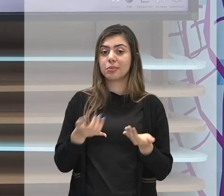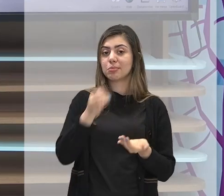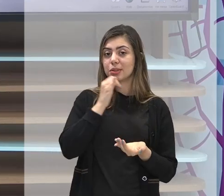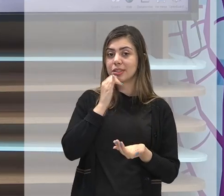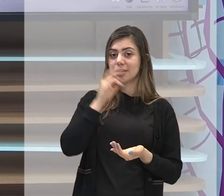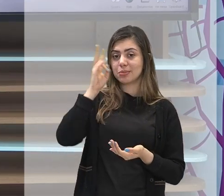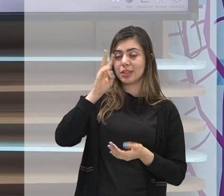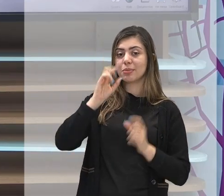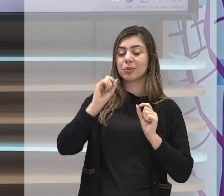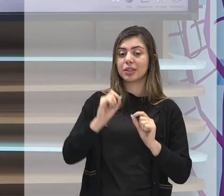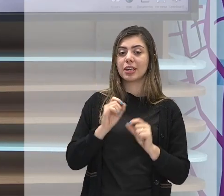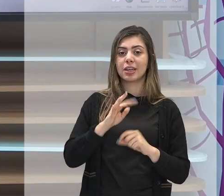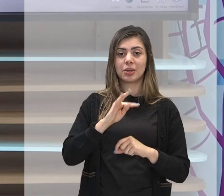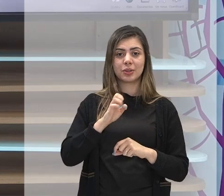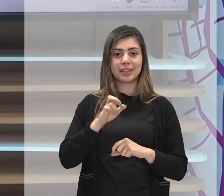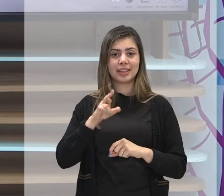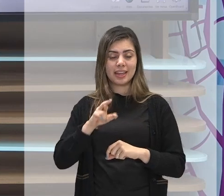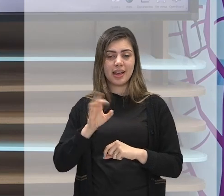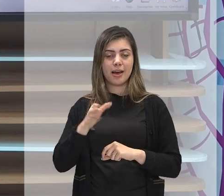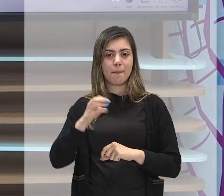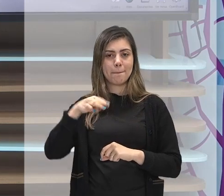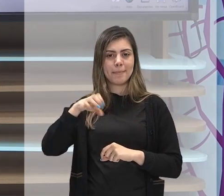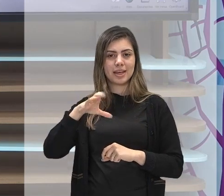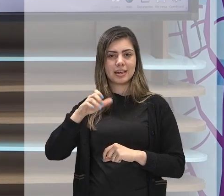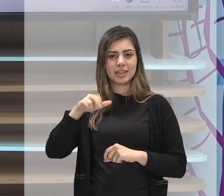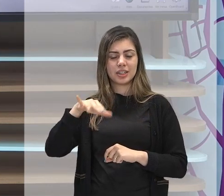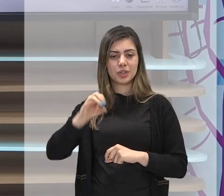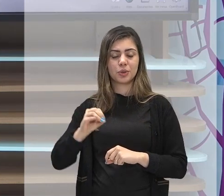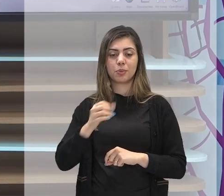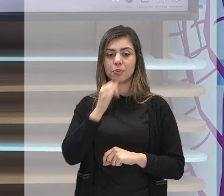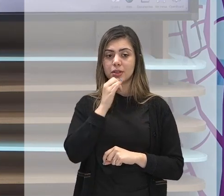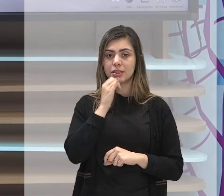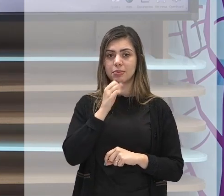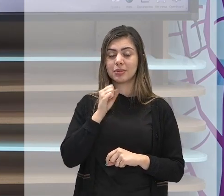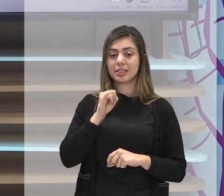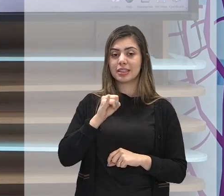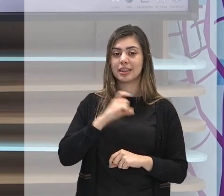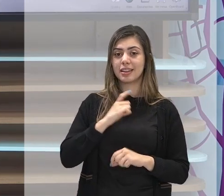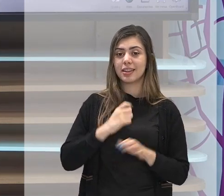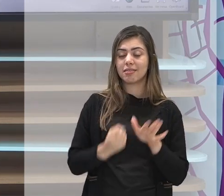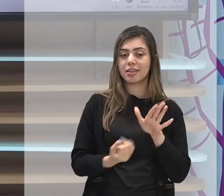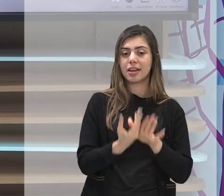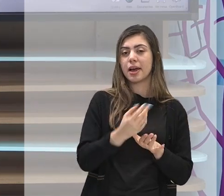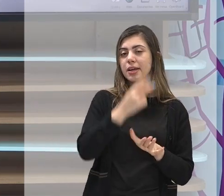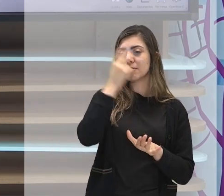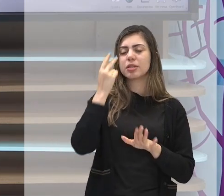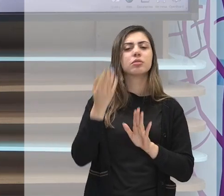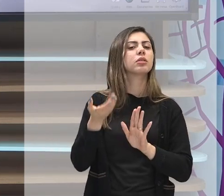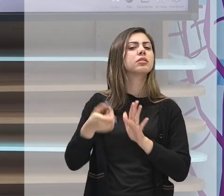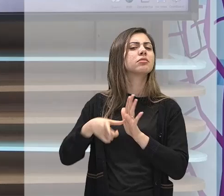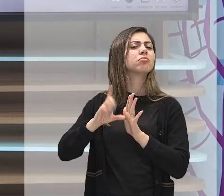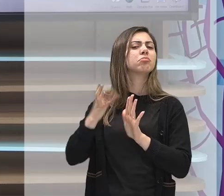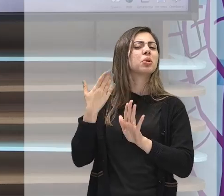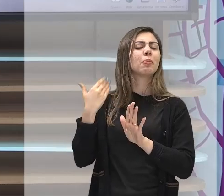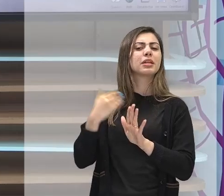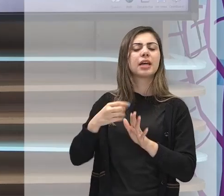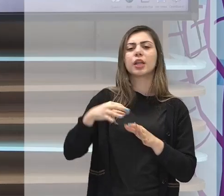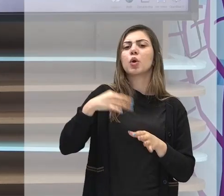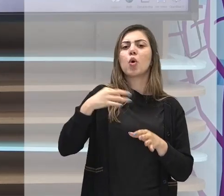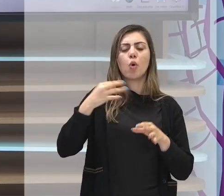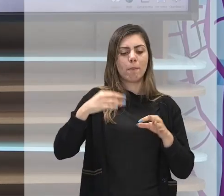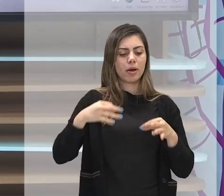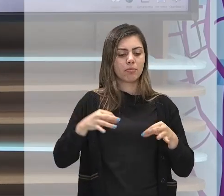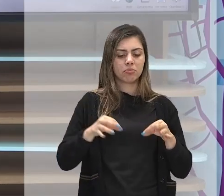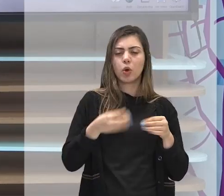teares mecânicos. Porque se o tear mecânico foi criado naquele momento, como é que as pessoas produziam roupas antes? Através do